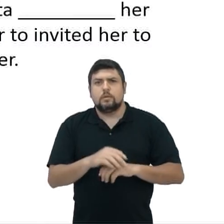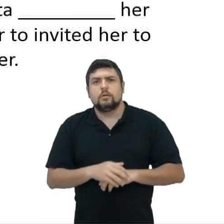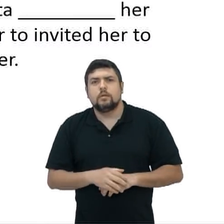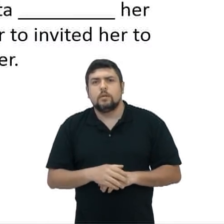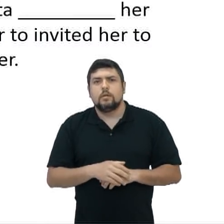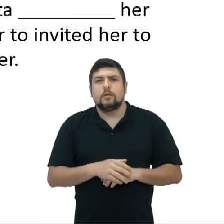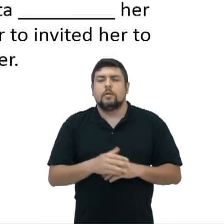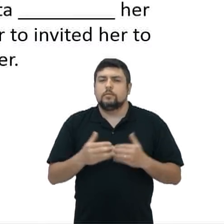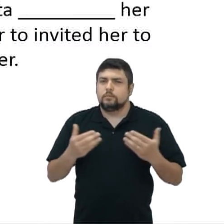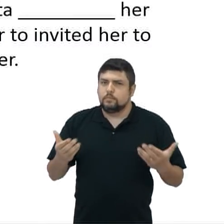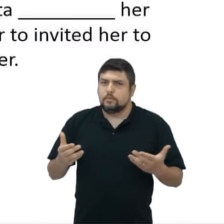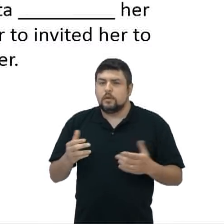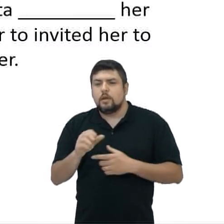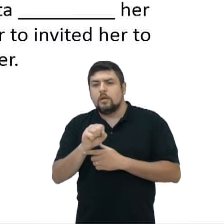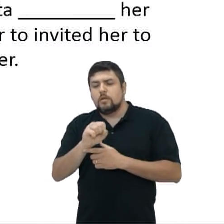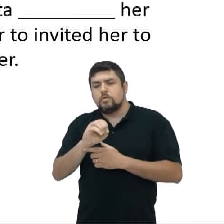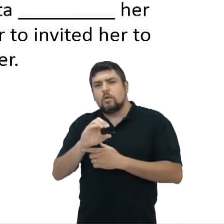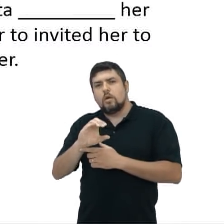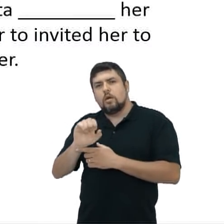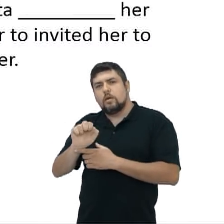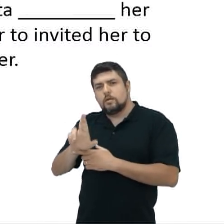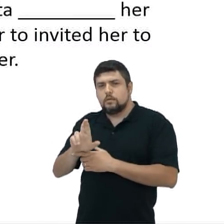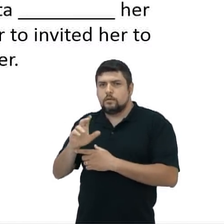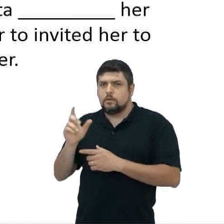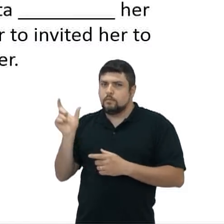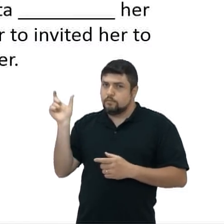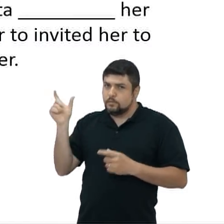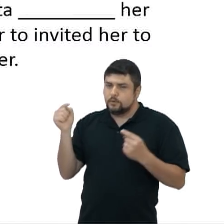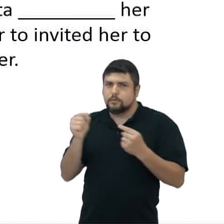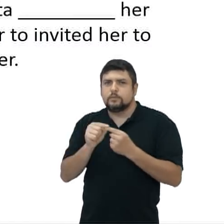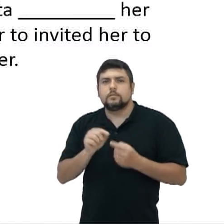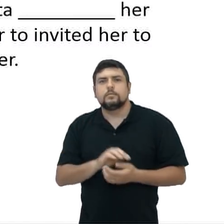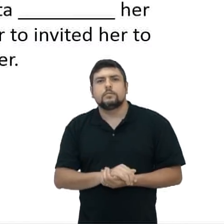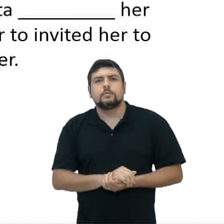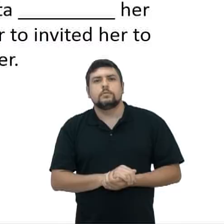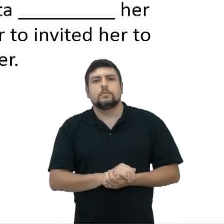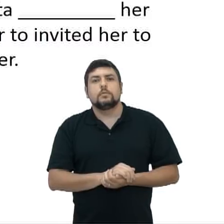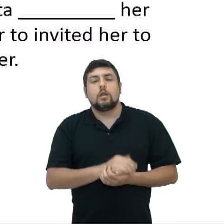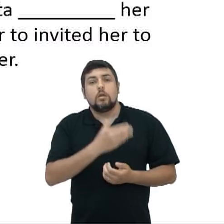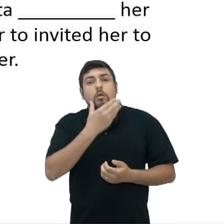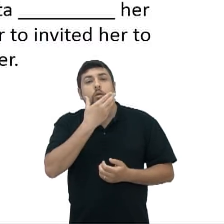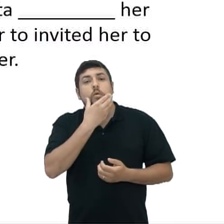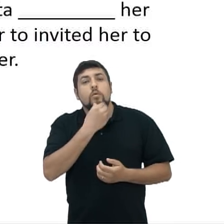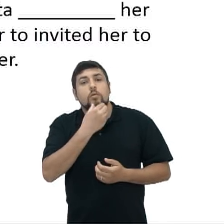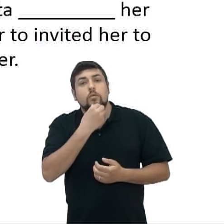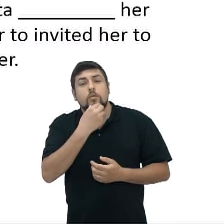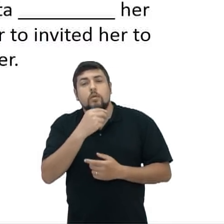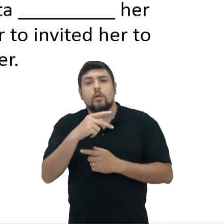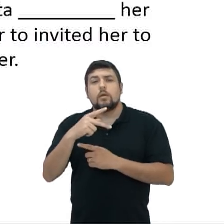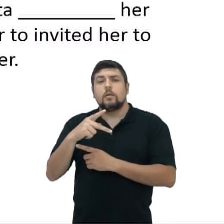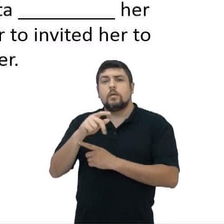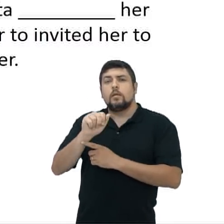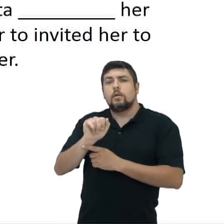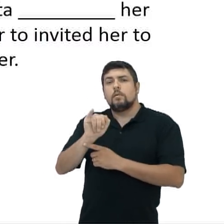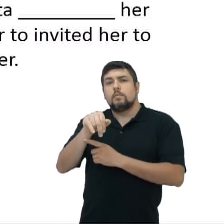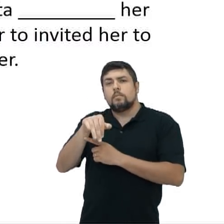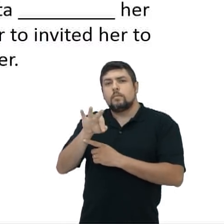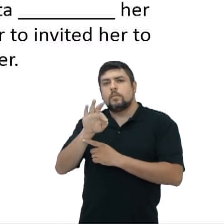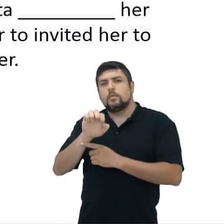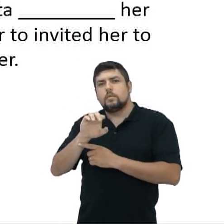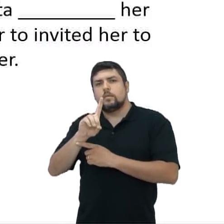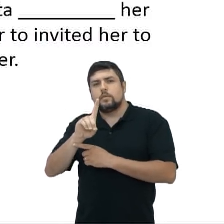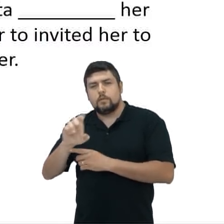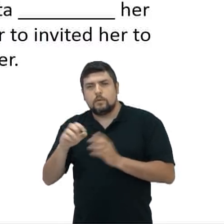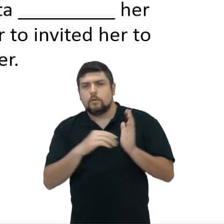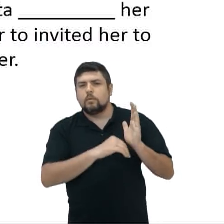tem o soccer, seria o player. E o homem? O homem painted, né, do verbo pintar. Ele painted the fence